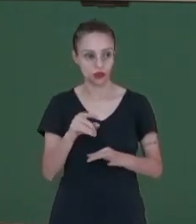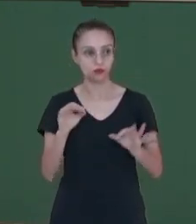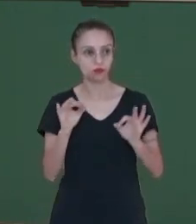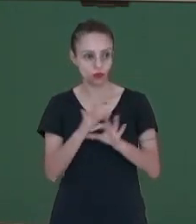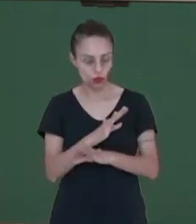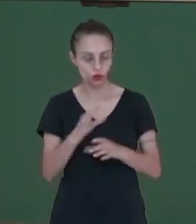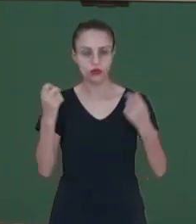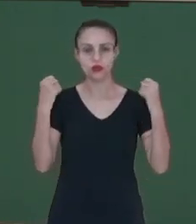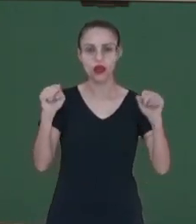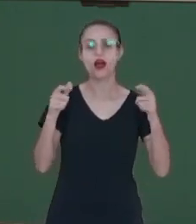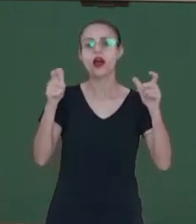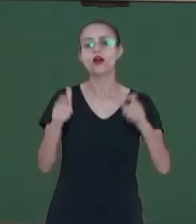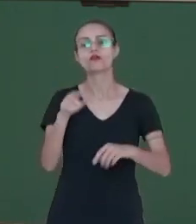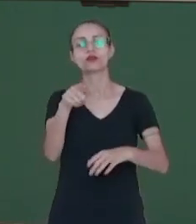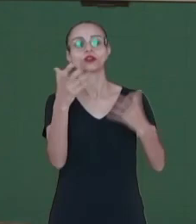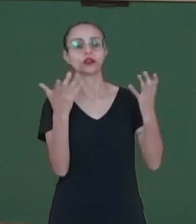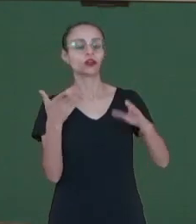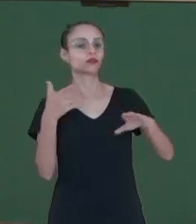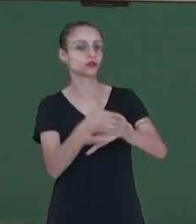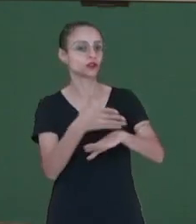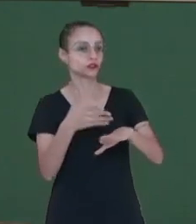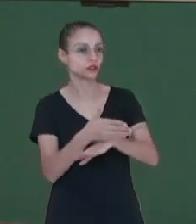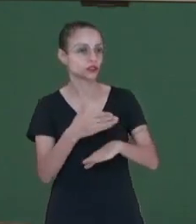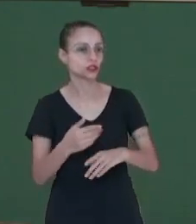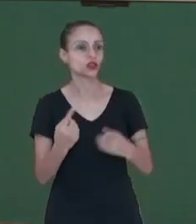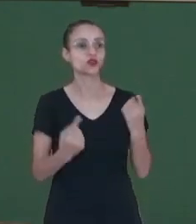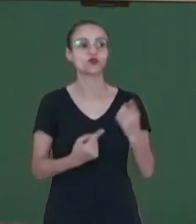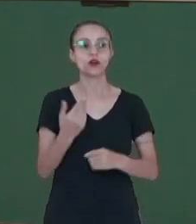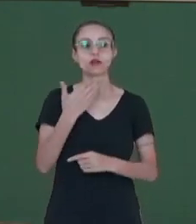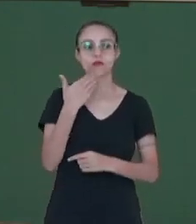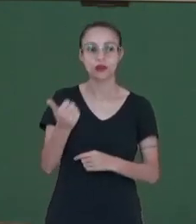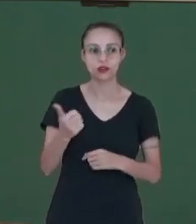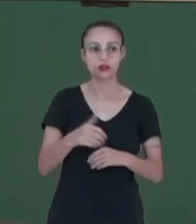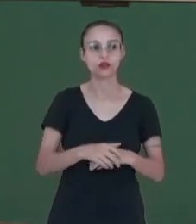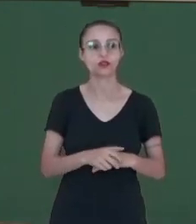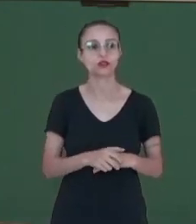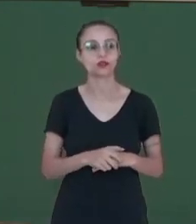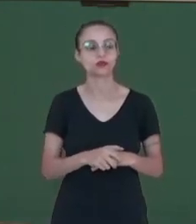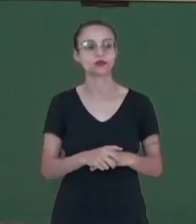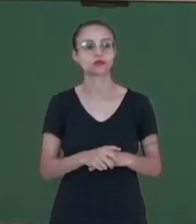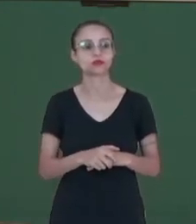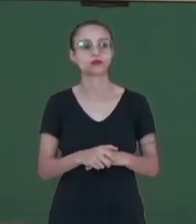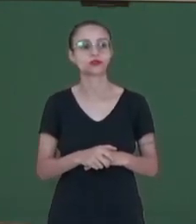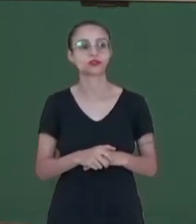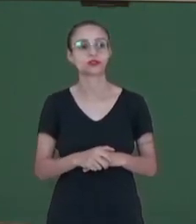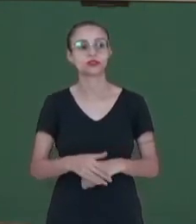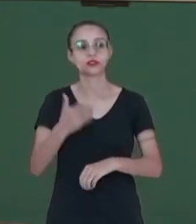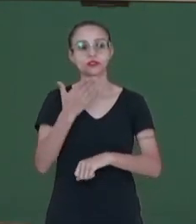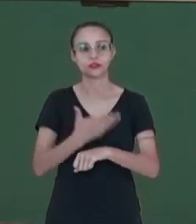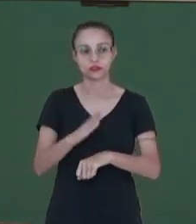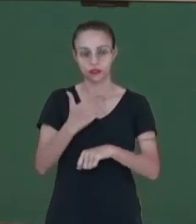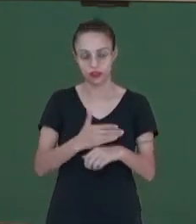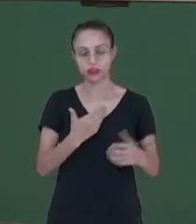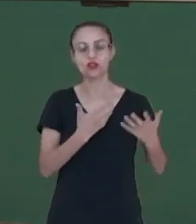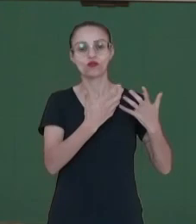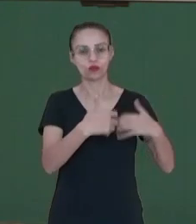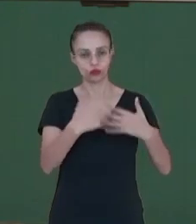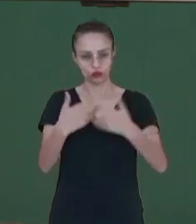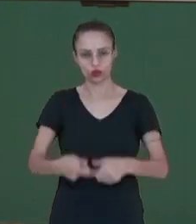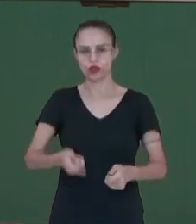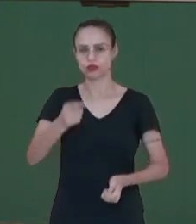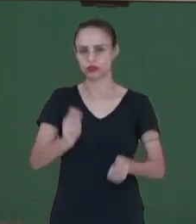academia, aonde você quer fazer, né? Qual é a melhor academia. O treino funcional, que ele